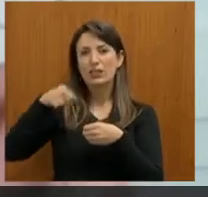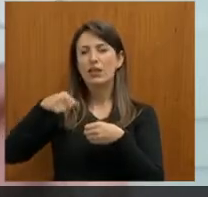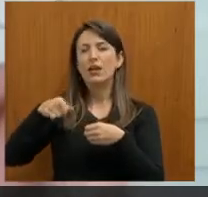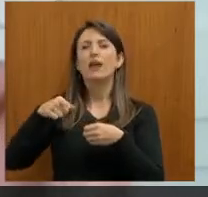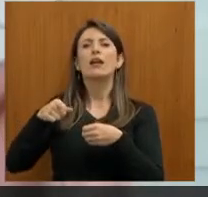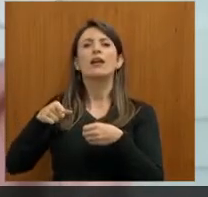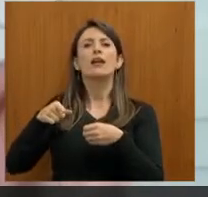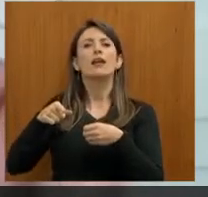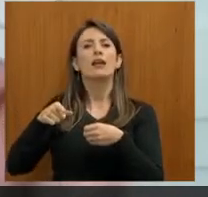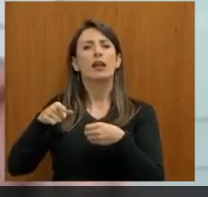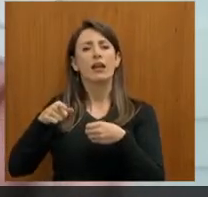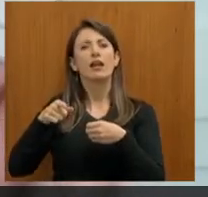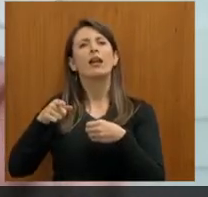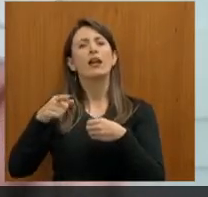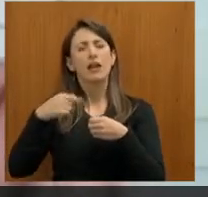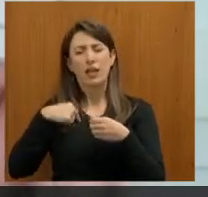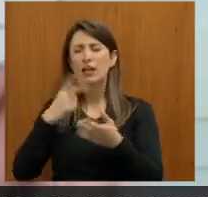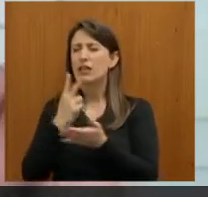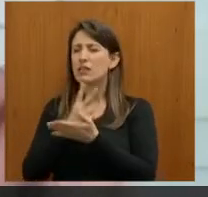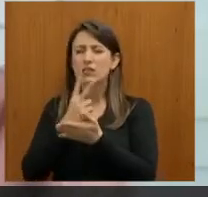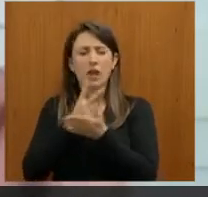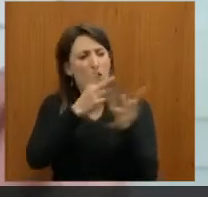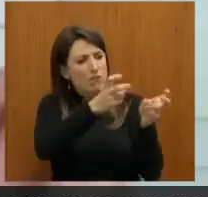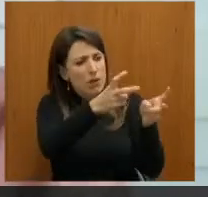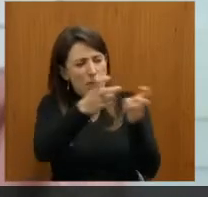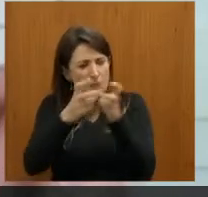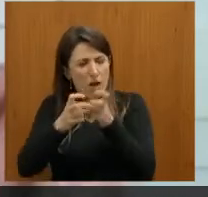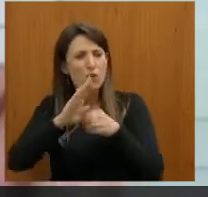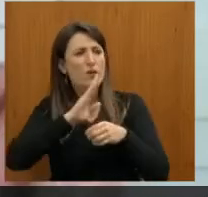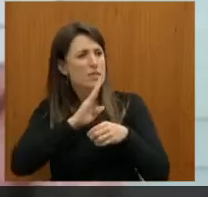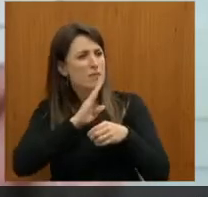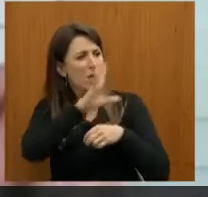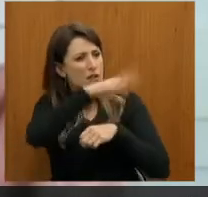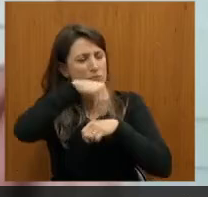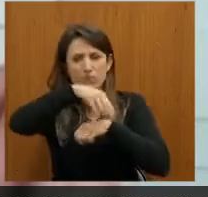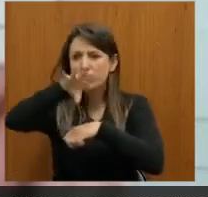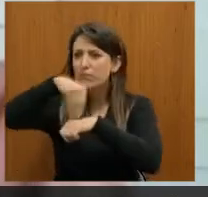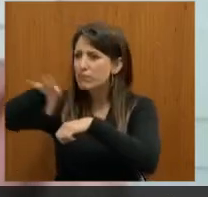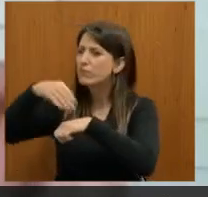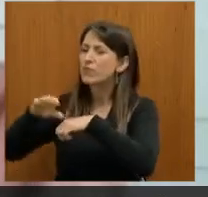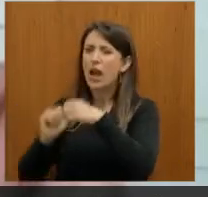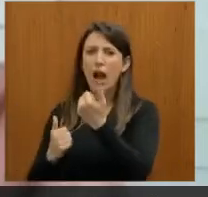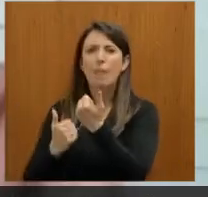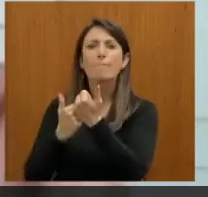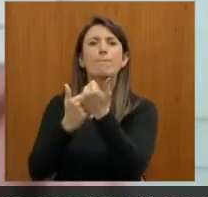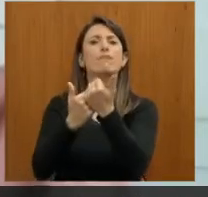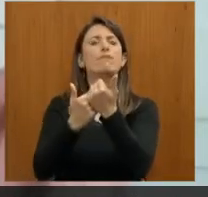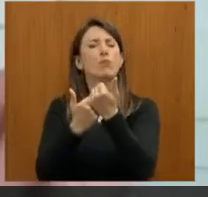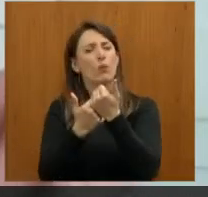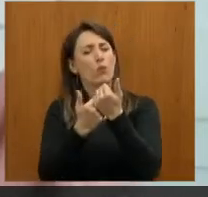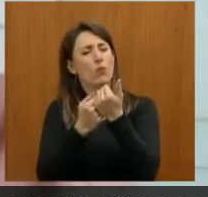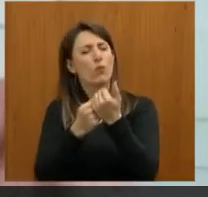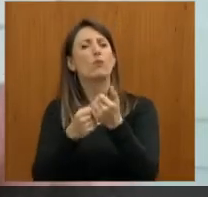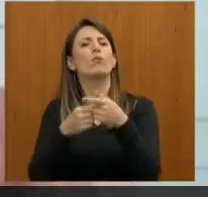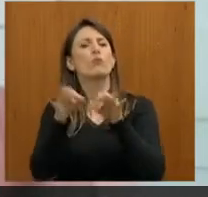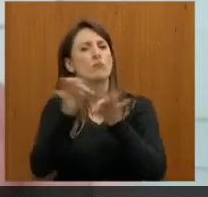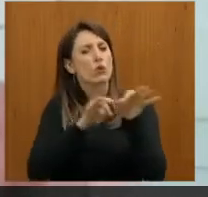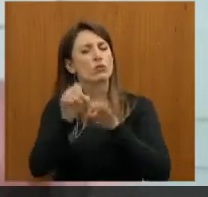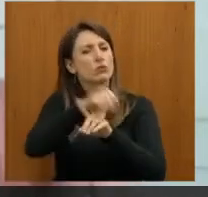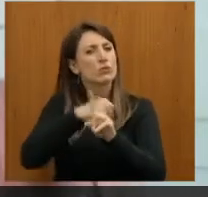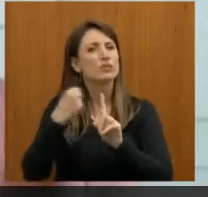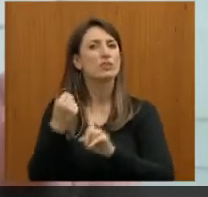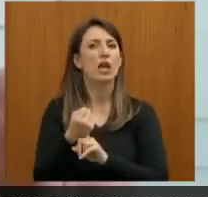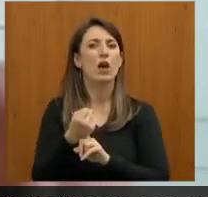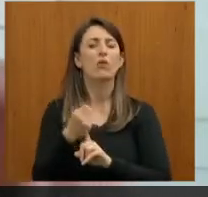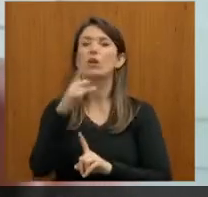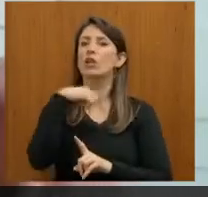compartilha conhecimento ele foi as causas sociais e nós conseguimos